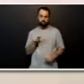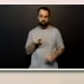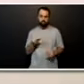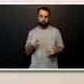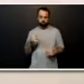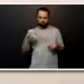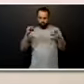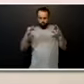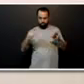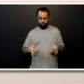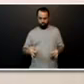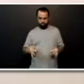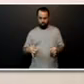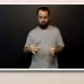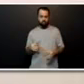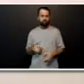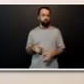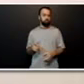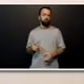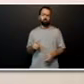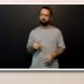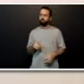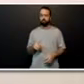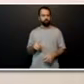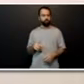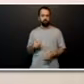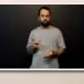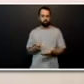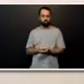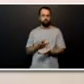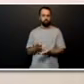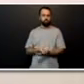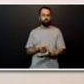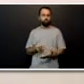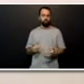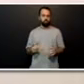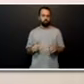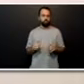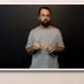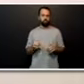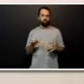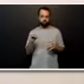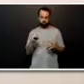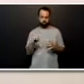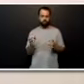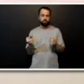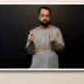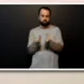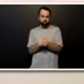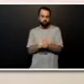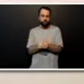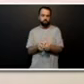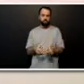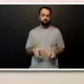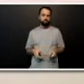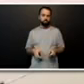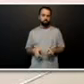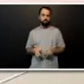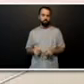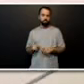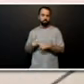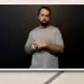São inteiros não negativos. O zero está junto. E